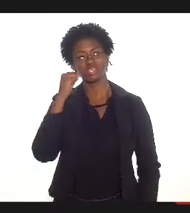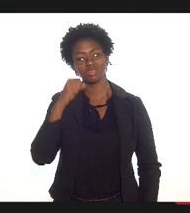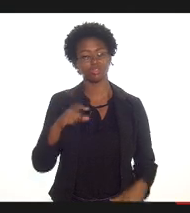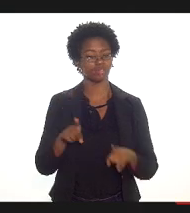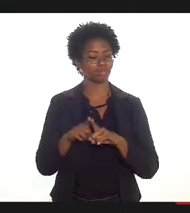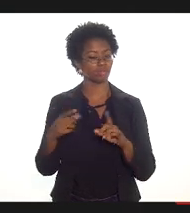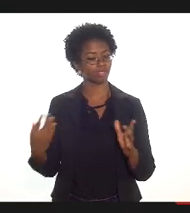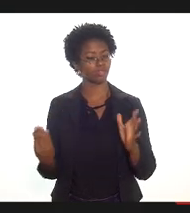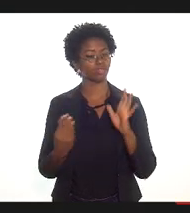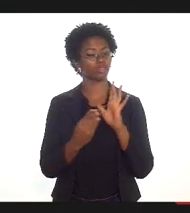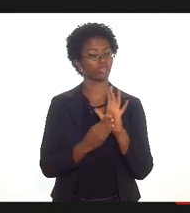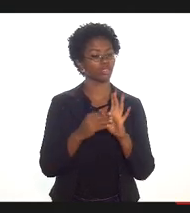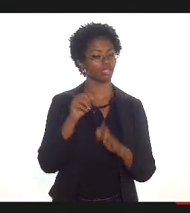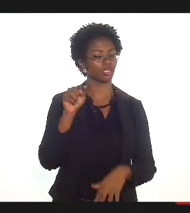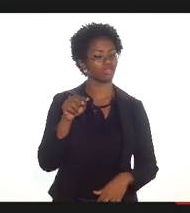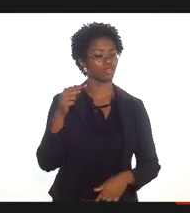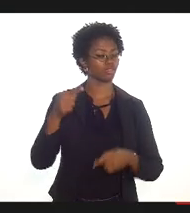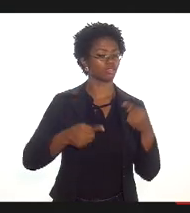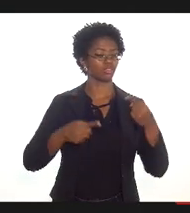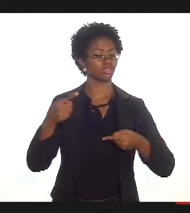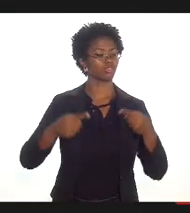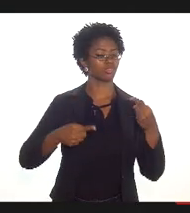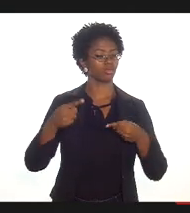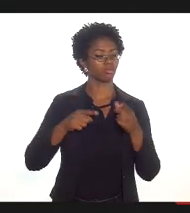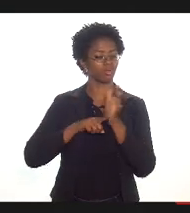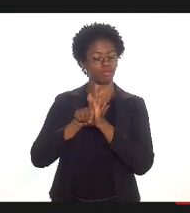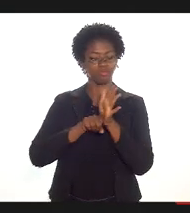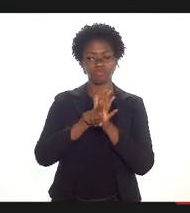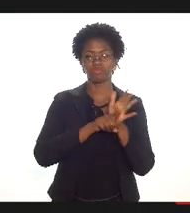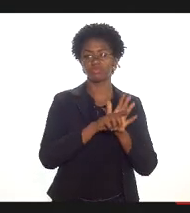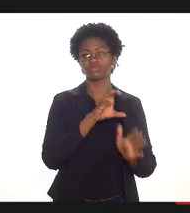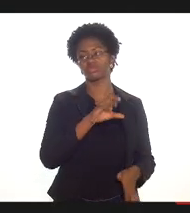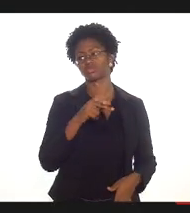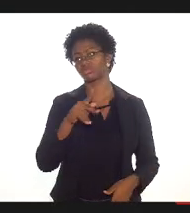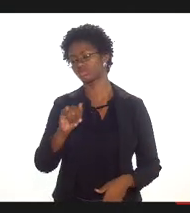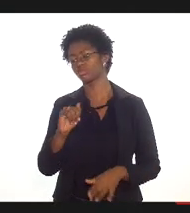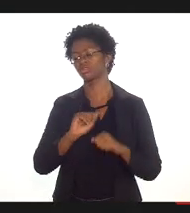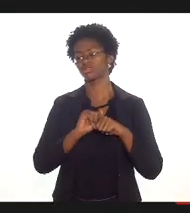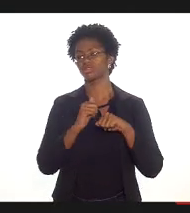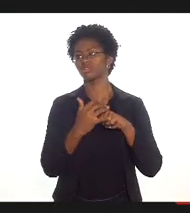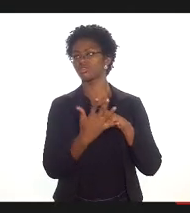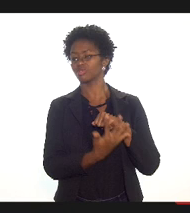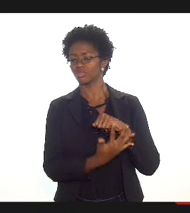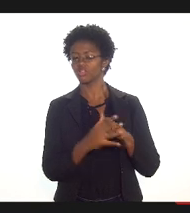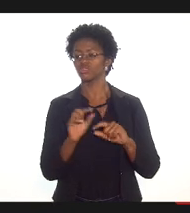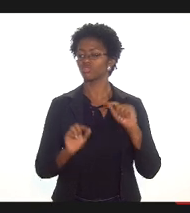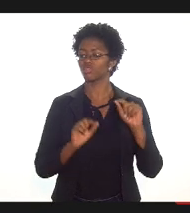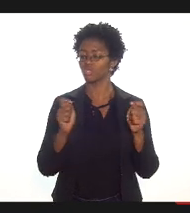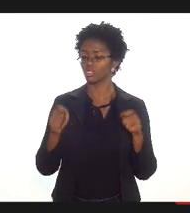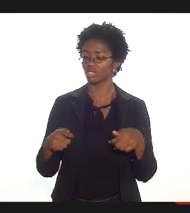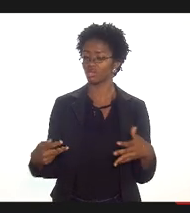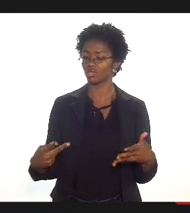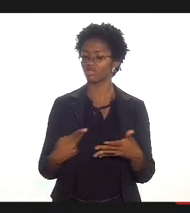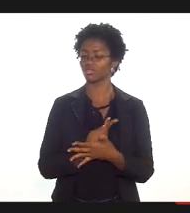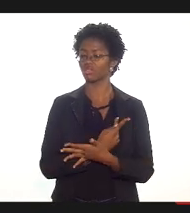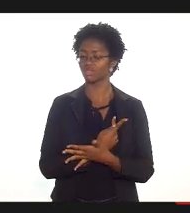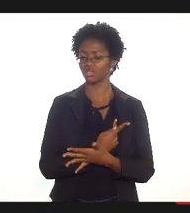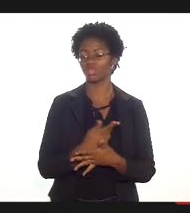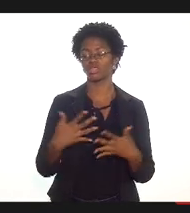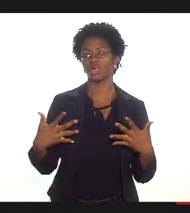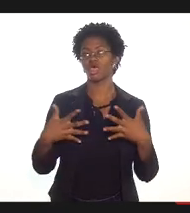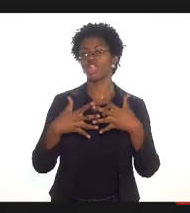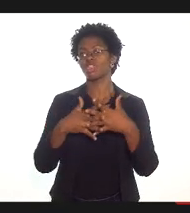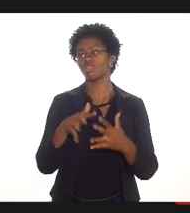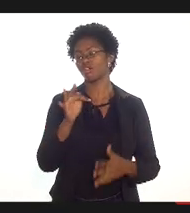incluso no debate, nas investigações da CPI do Covid, o que ocorreu na rede